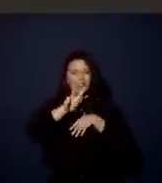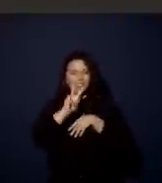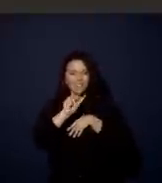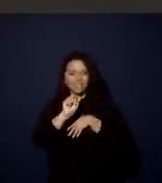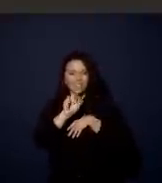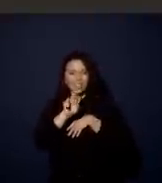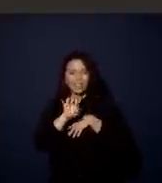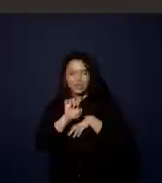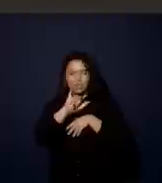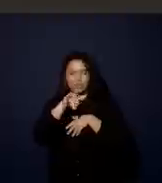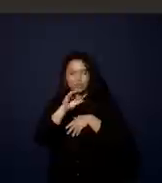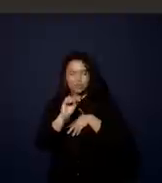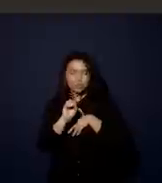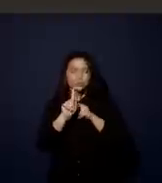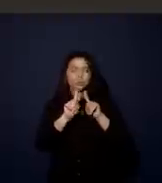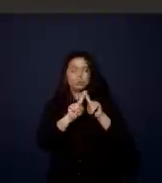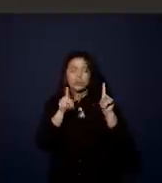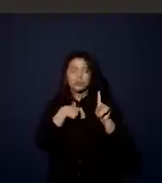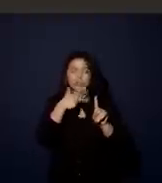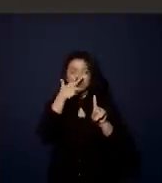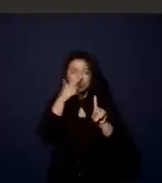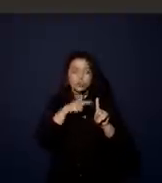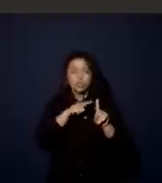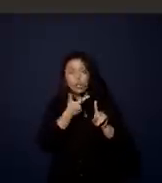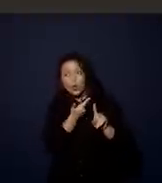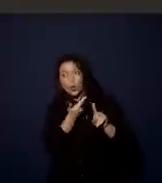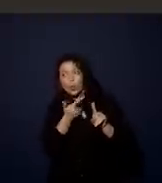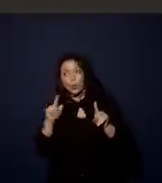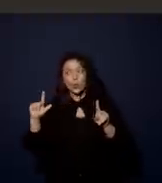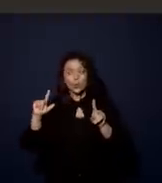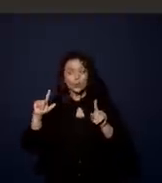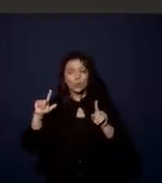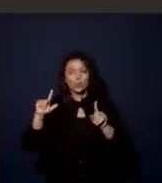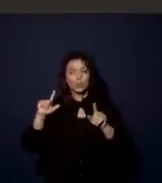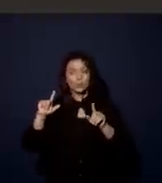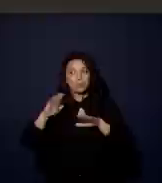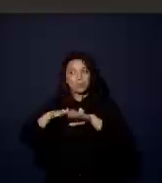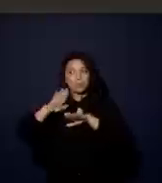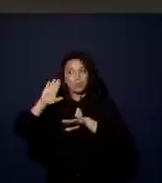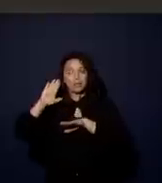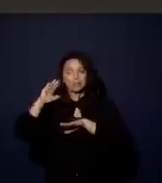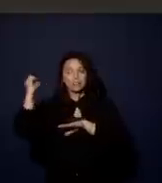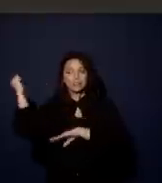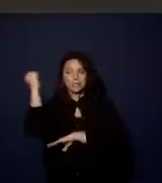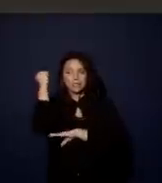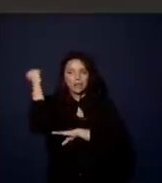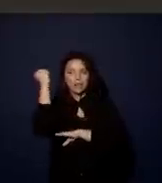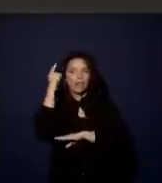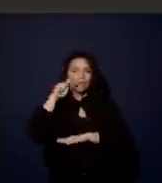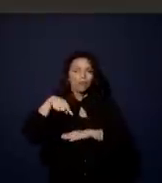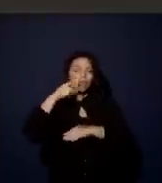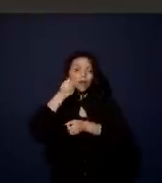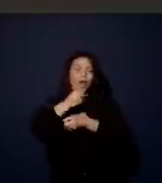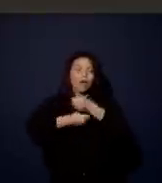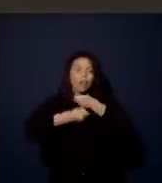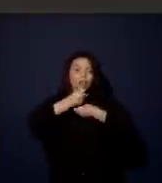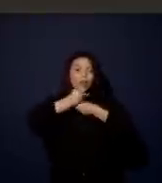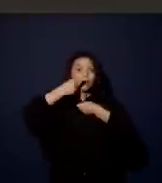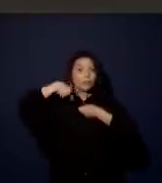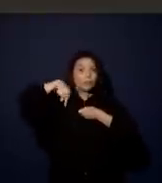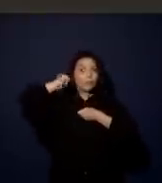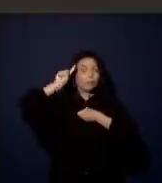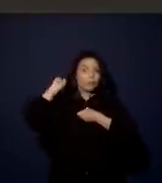evento talvez aí mais significativo que aconteceu ao longo do ano passado que a gente saiu